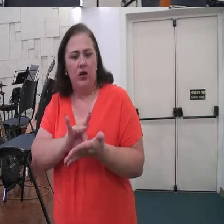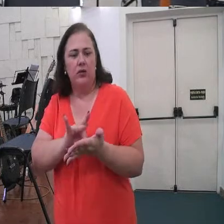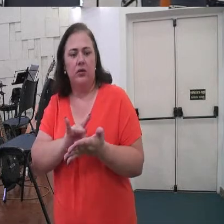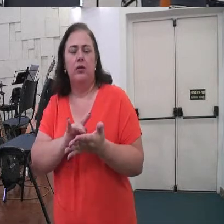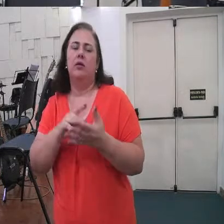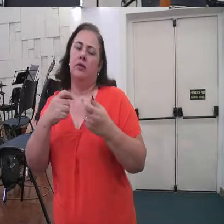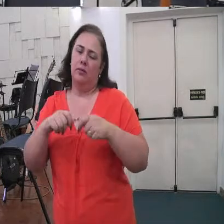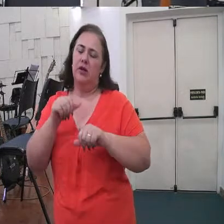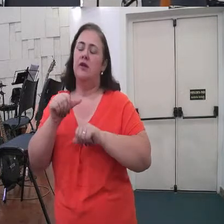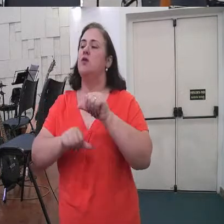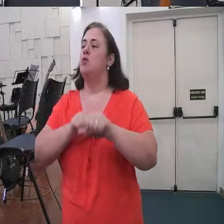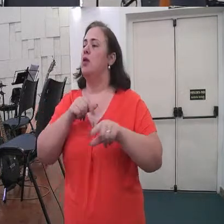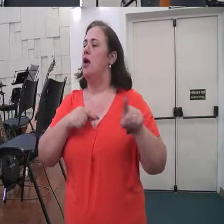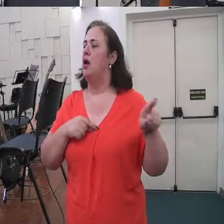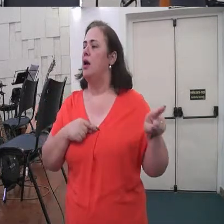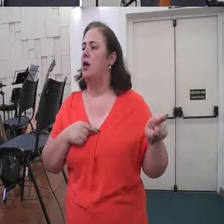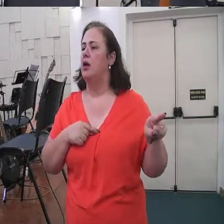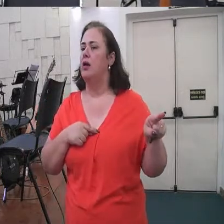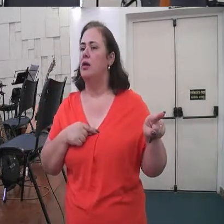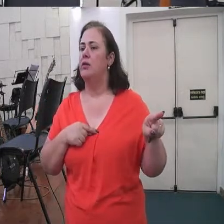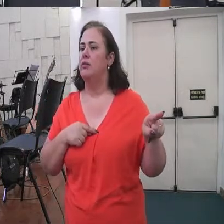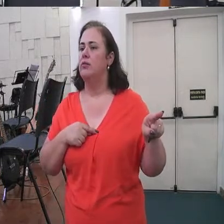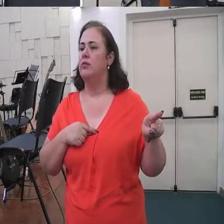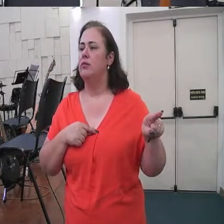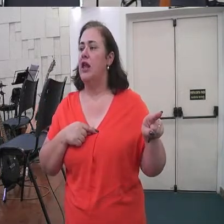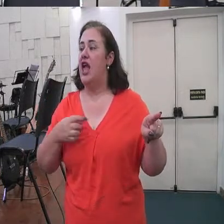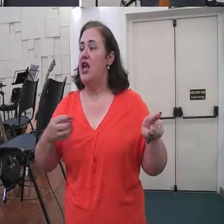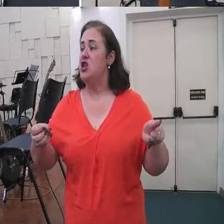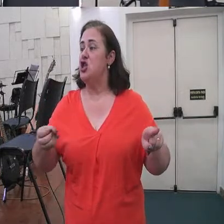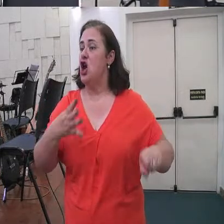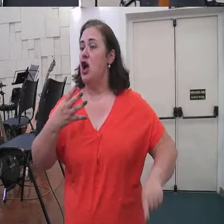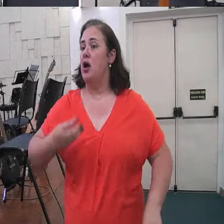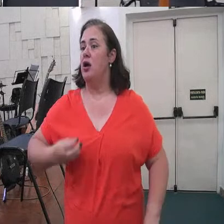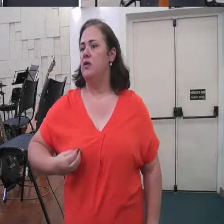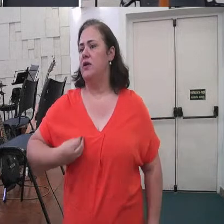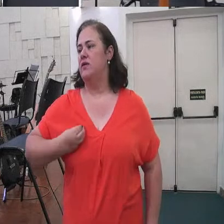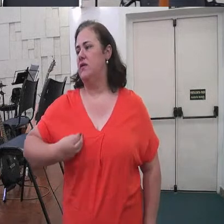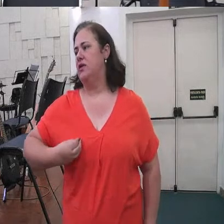fé que as pessoas possam ver,